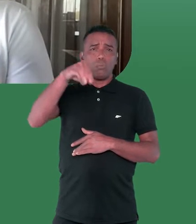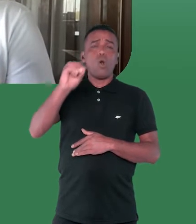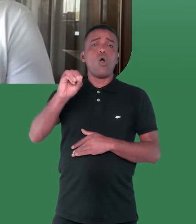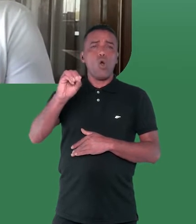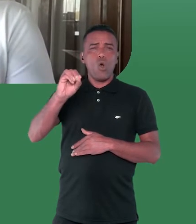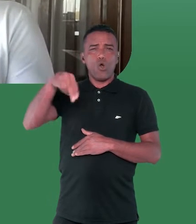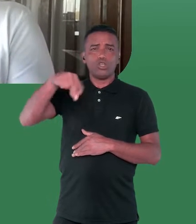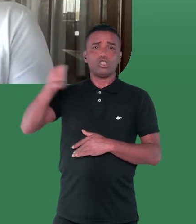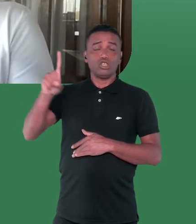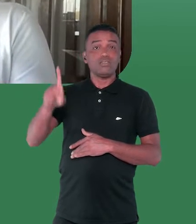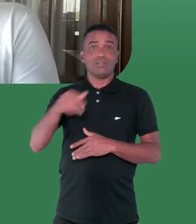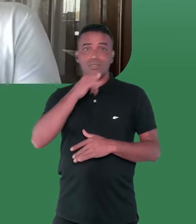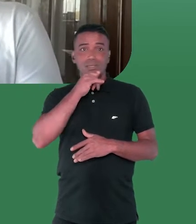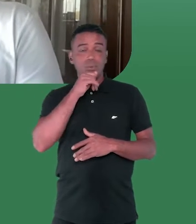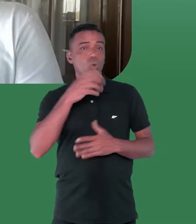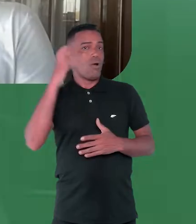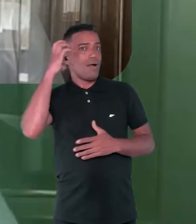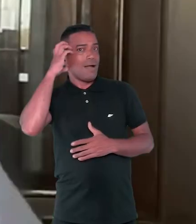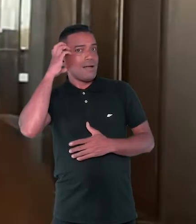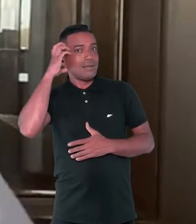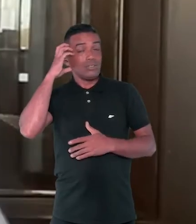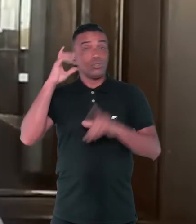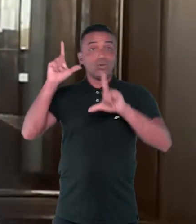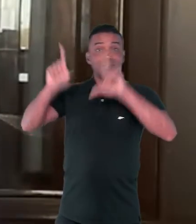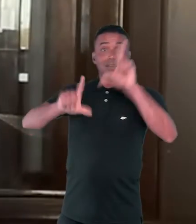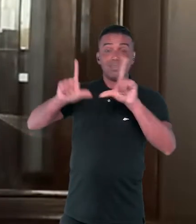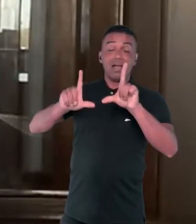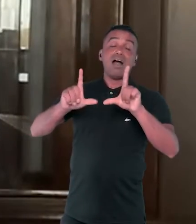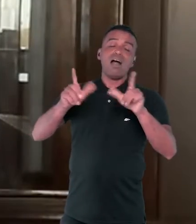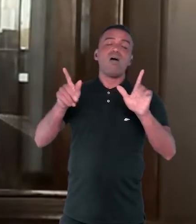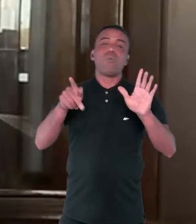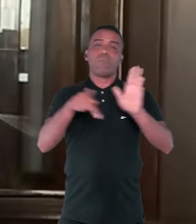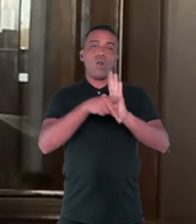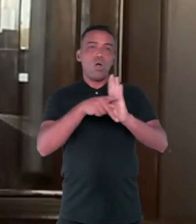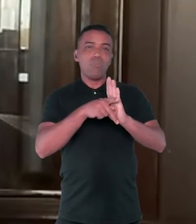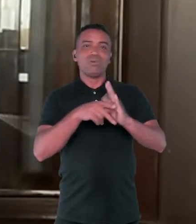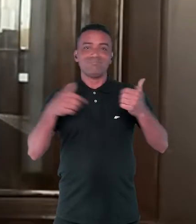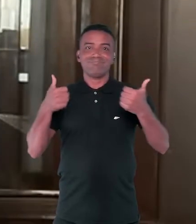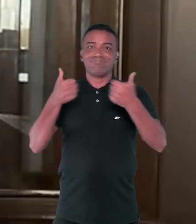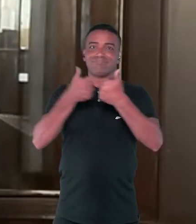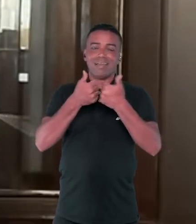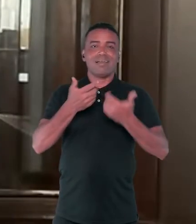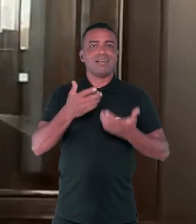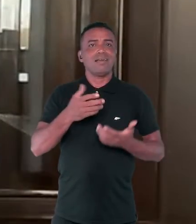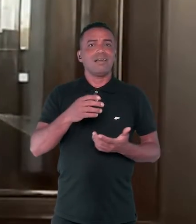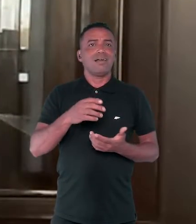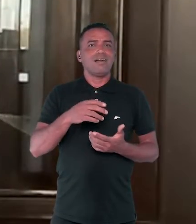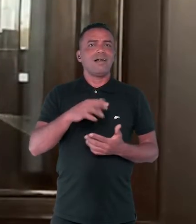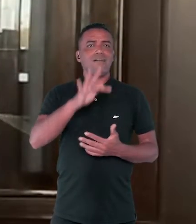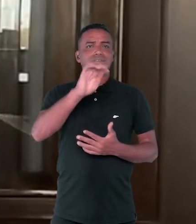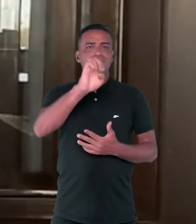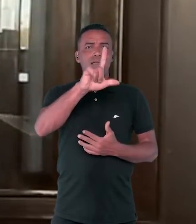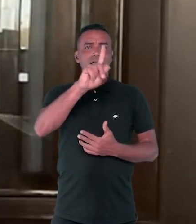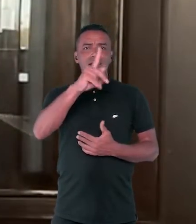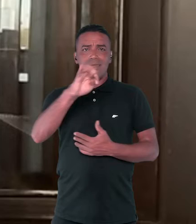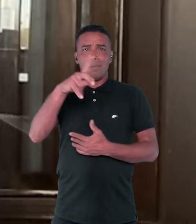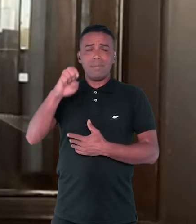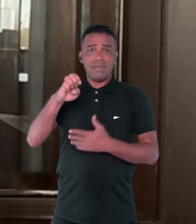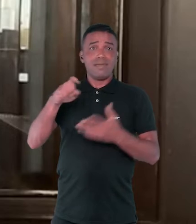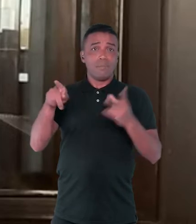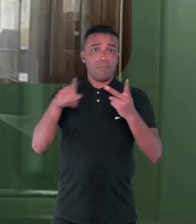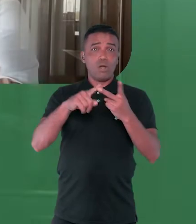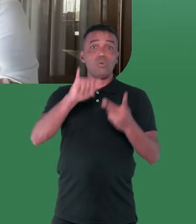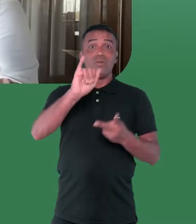e TV Alterosa, um conglomerado associado. O Felipe Drummond, pai do Ivan Drummond, que é